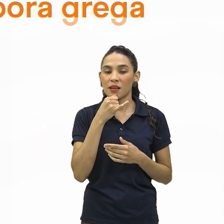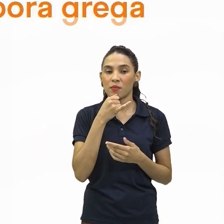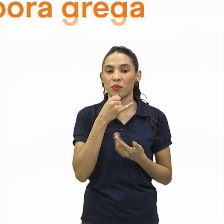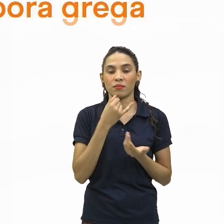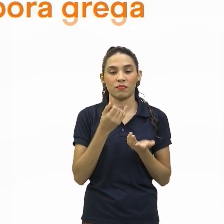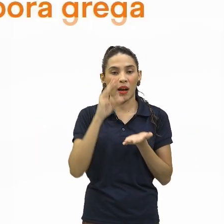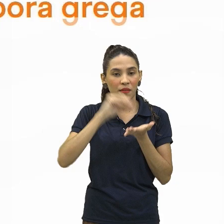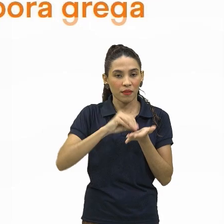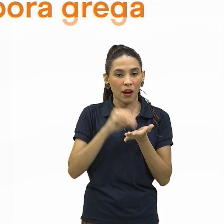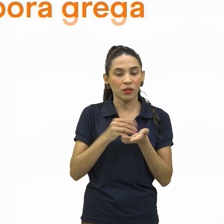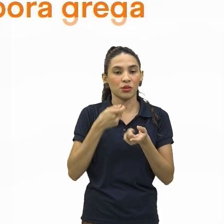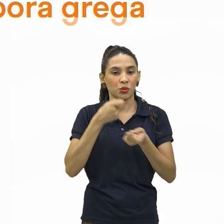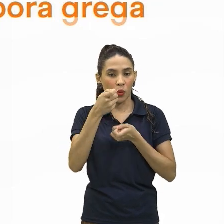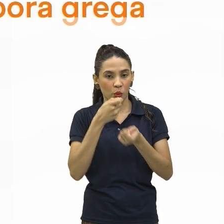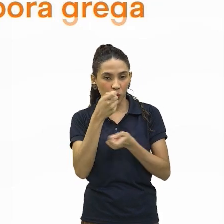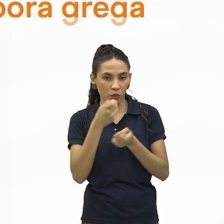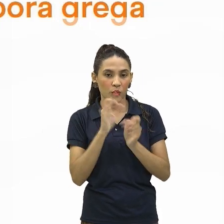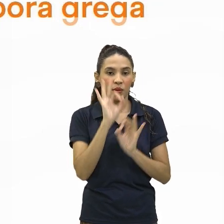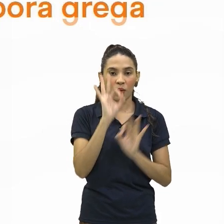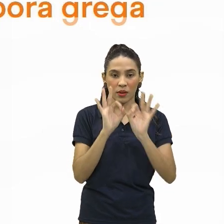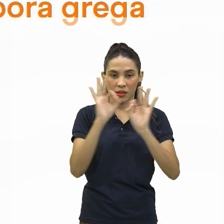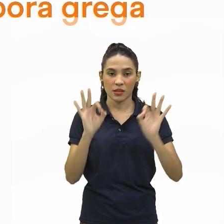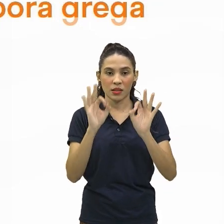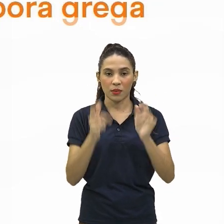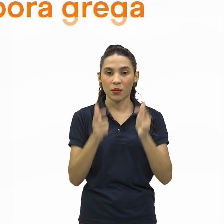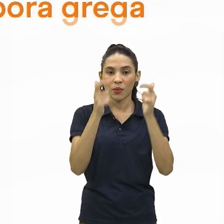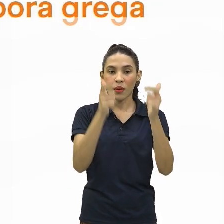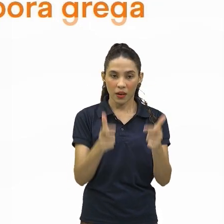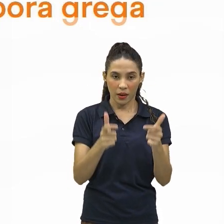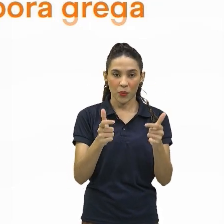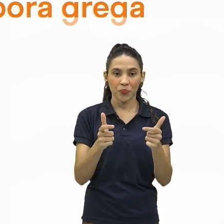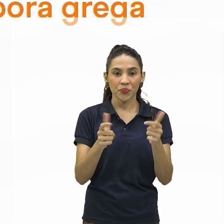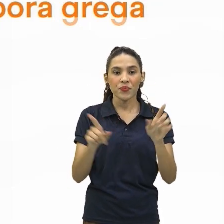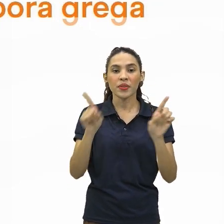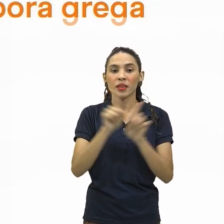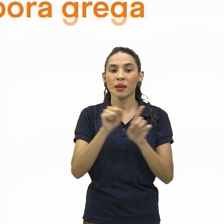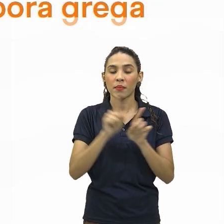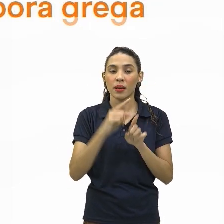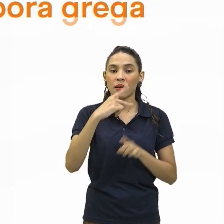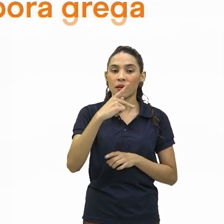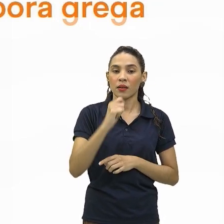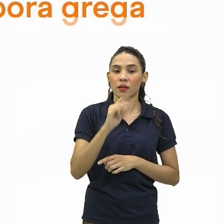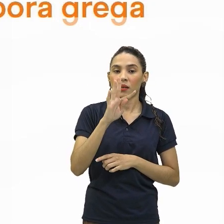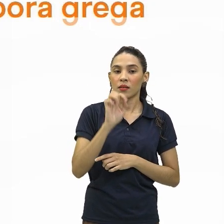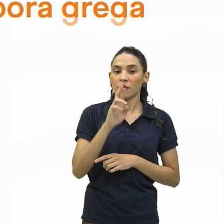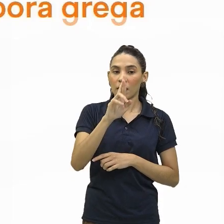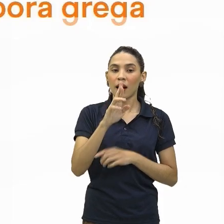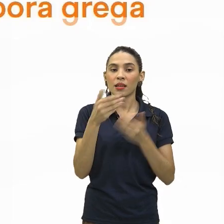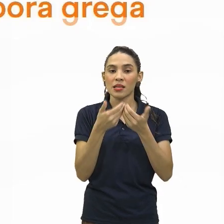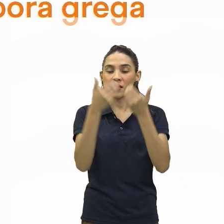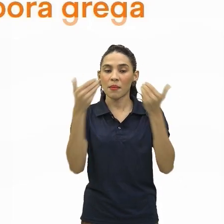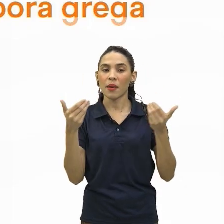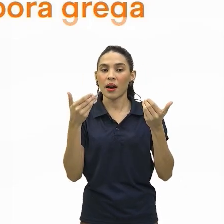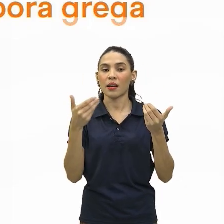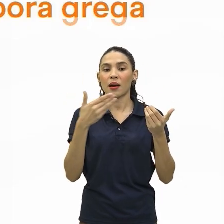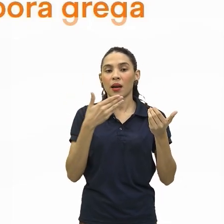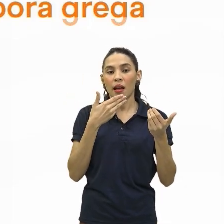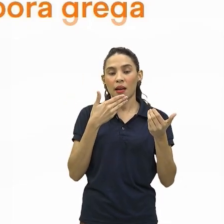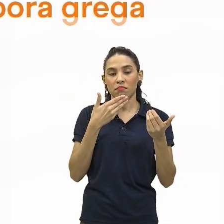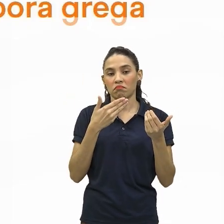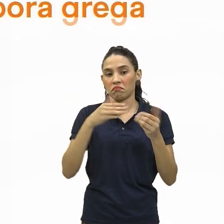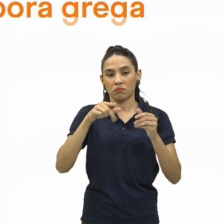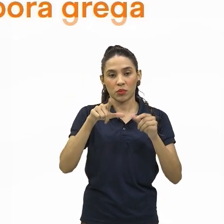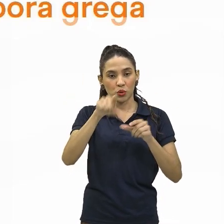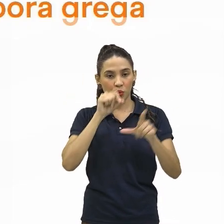nesse processo de organização territorial. O pater, né, separa as melhores e maiores terras